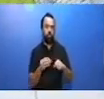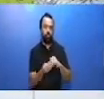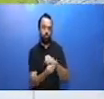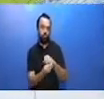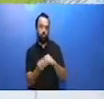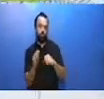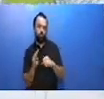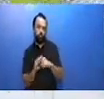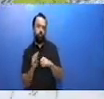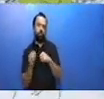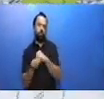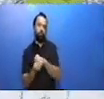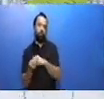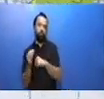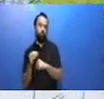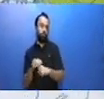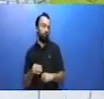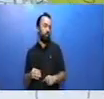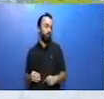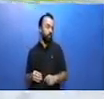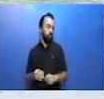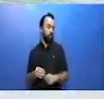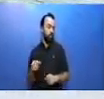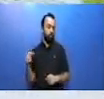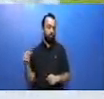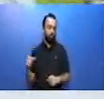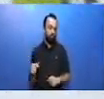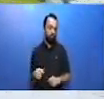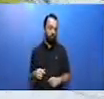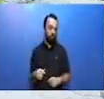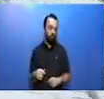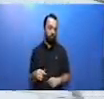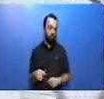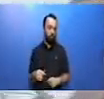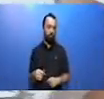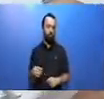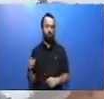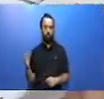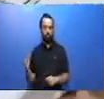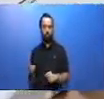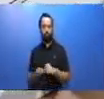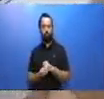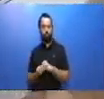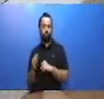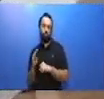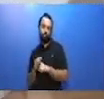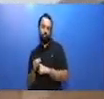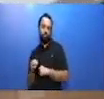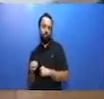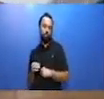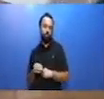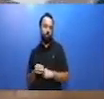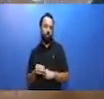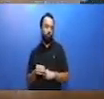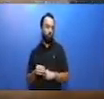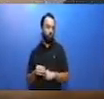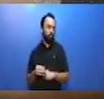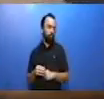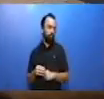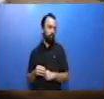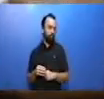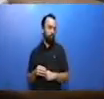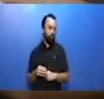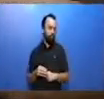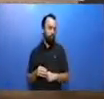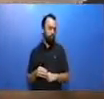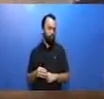Bosco, Barretos 2, aqui nesse extremo, olha, é o Mais Parque, cadê aqui, ó, Nobre, aqui